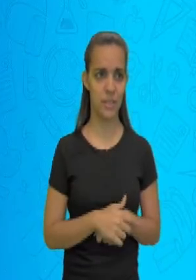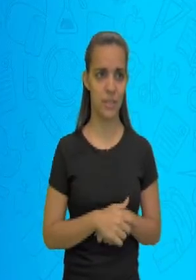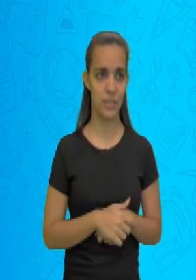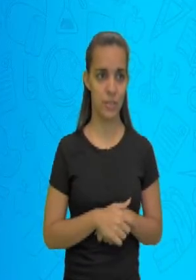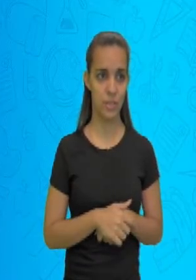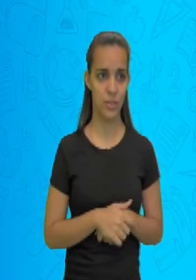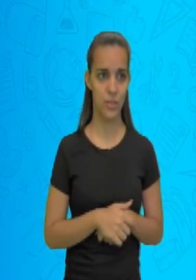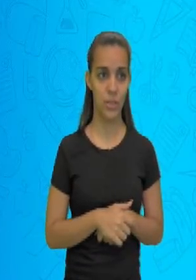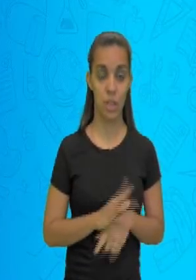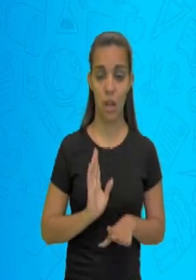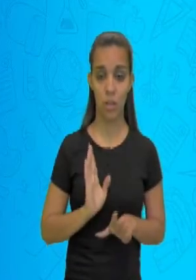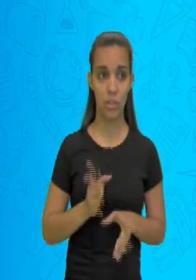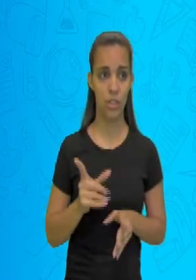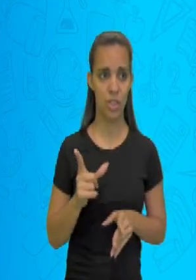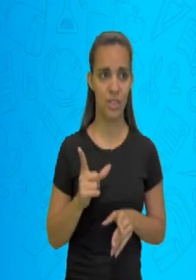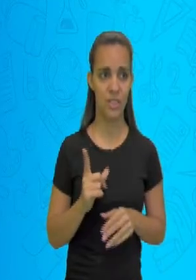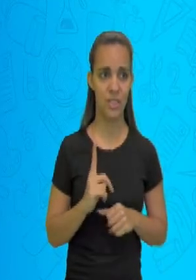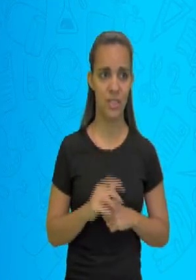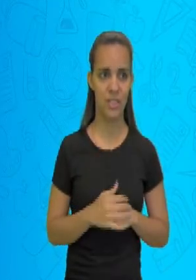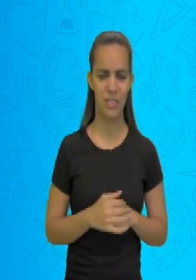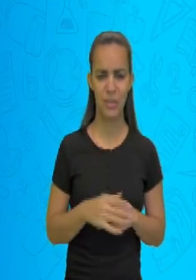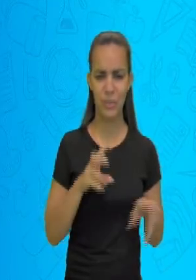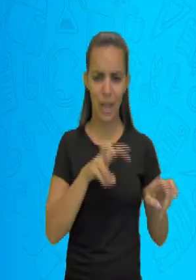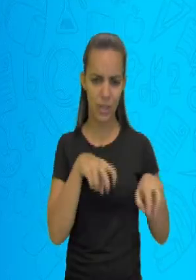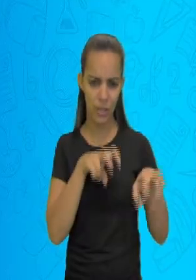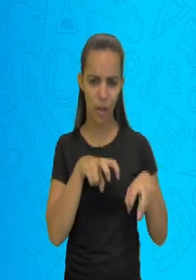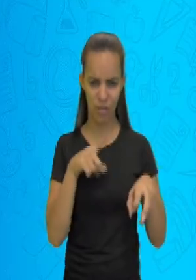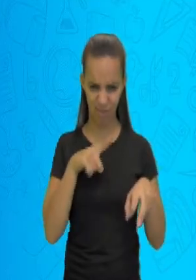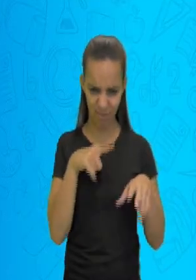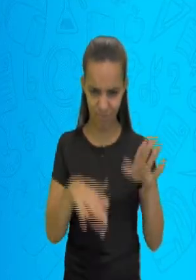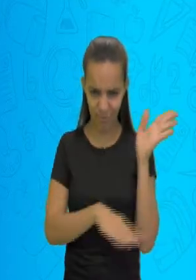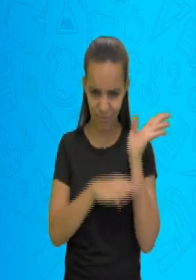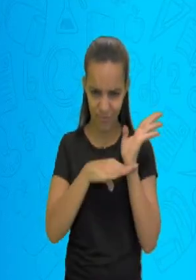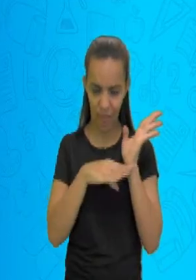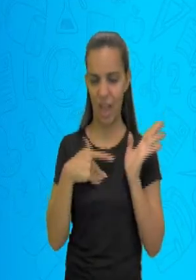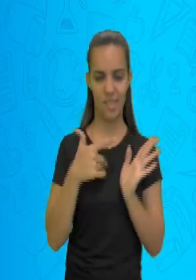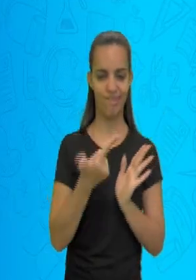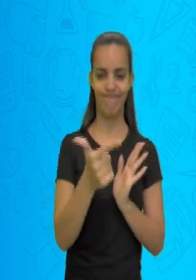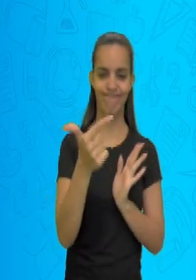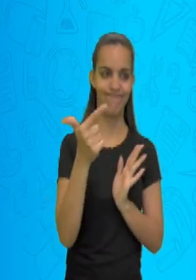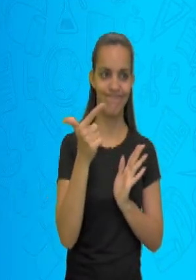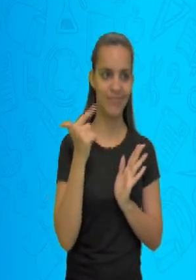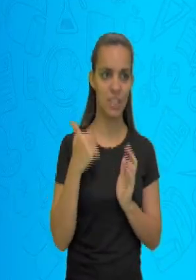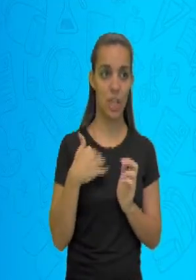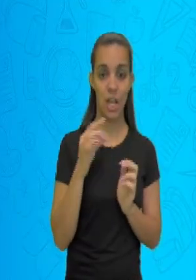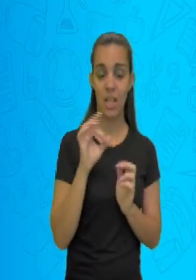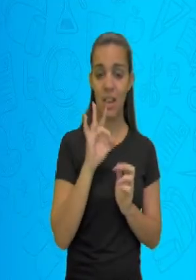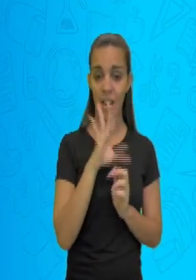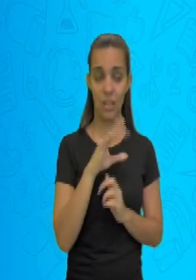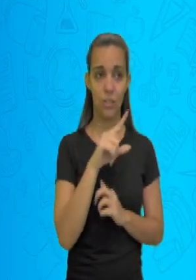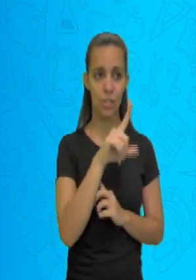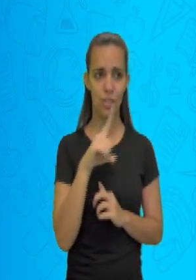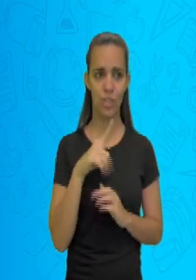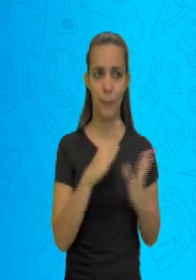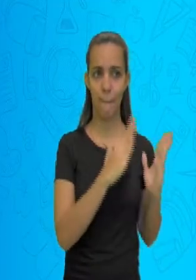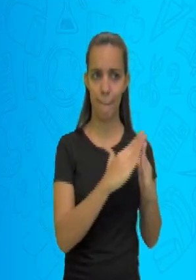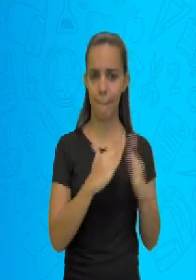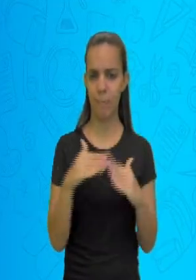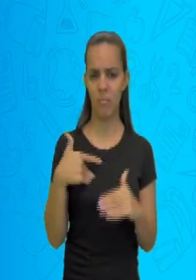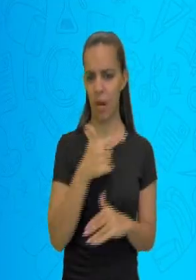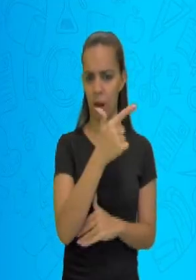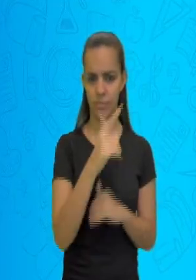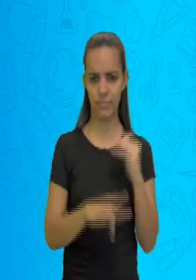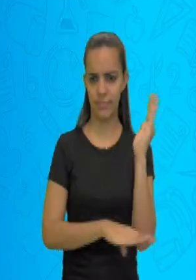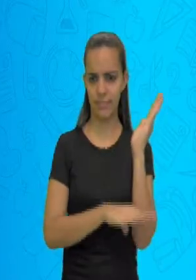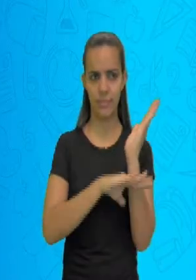muito edifícios nas áreas rurais. Lembra que nós temos as zonas rurais, o campo? Lá a gente já não encontra